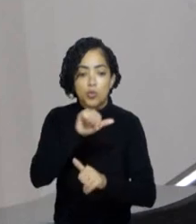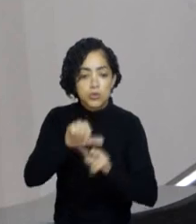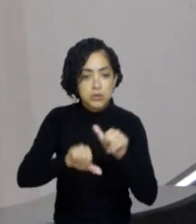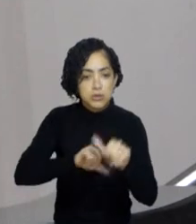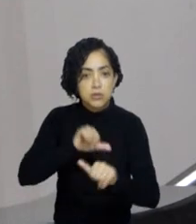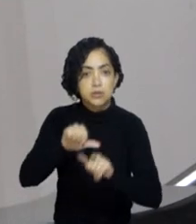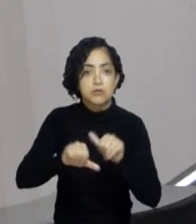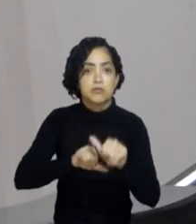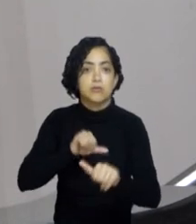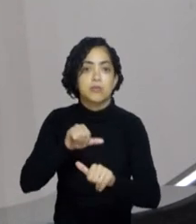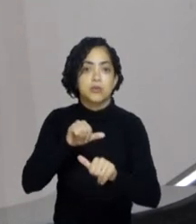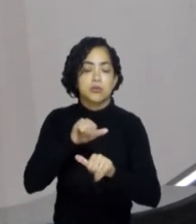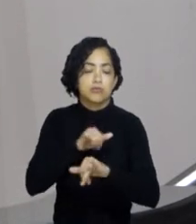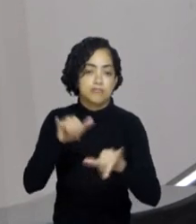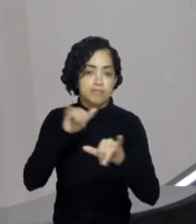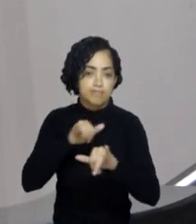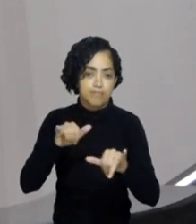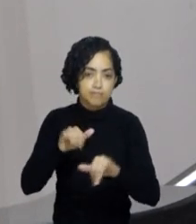do bem.